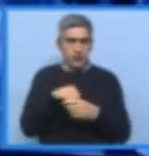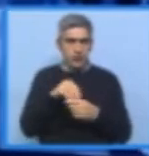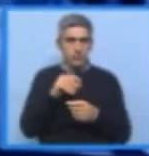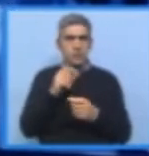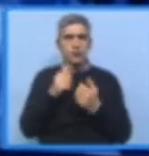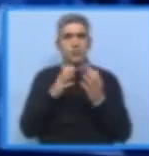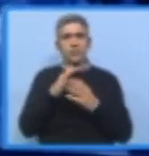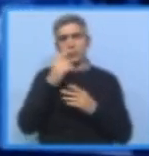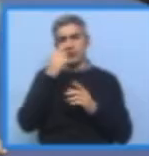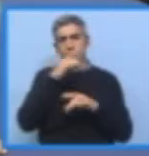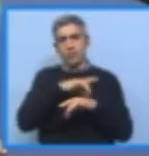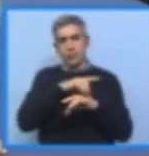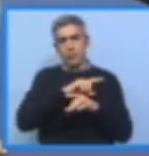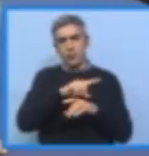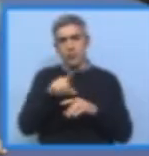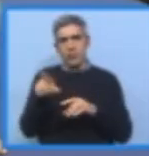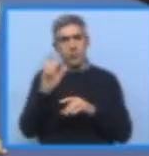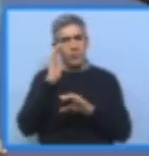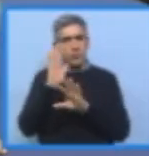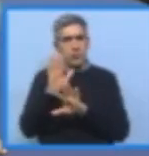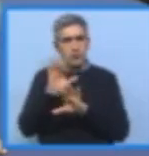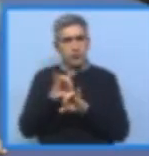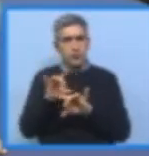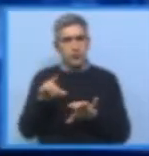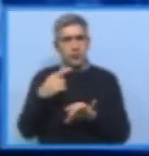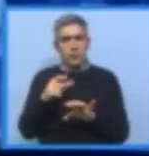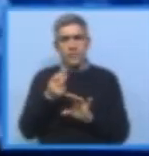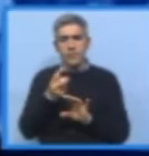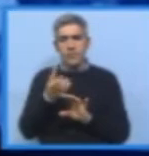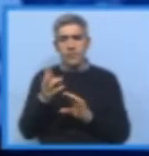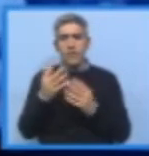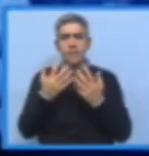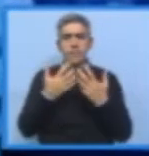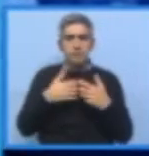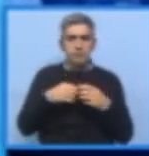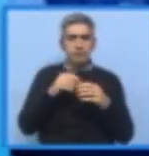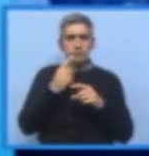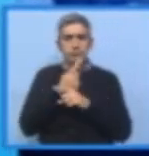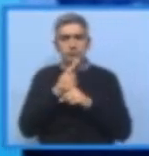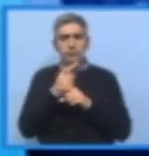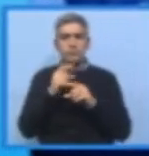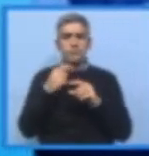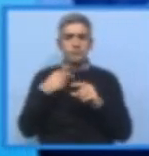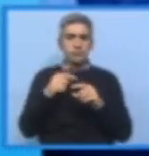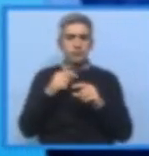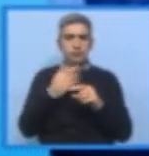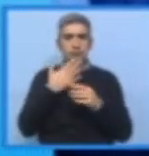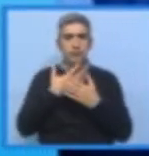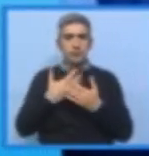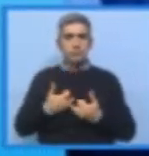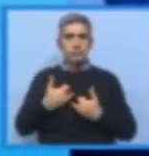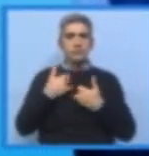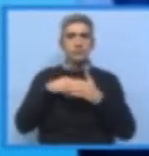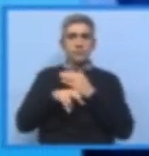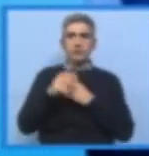doentes aí internados, há todo um conjunto de dispositivos técnicos e máquinas e tudo isso que são assustadores para quem